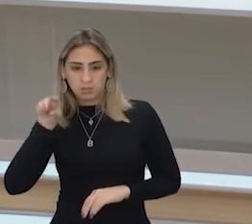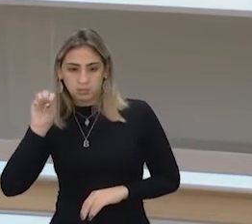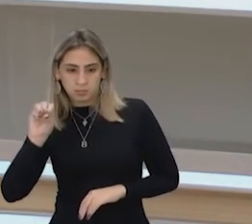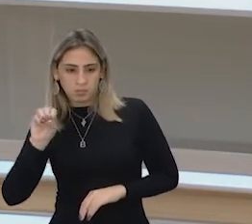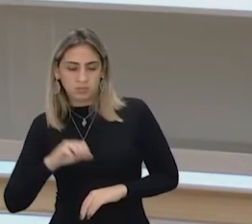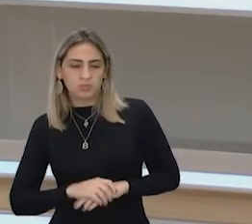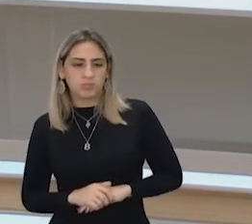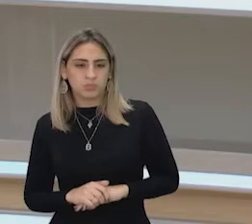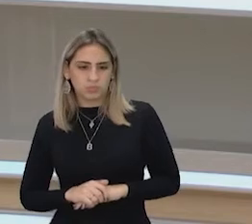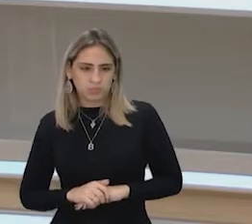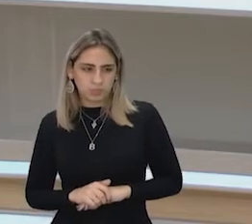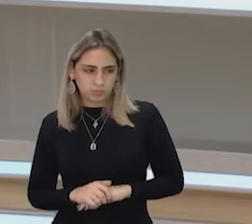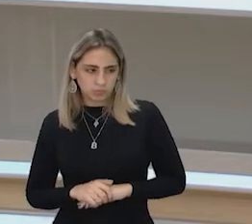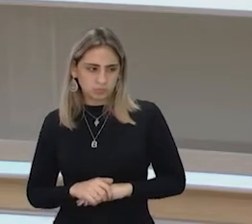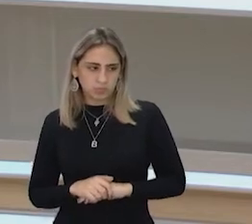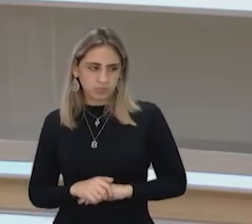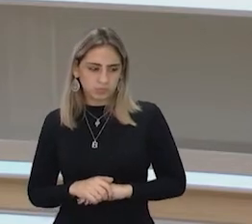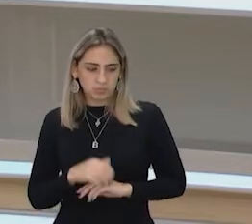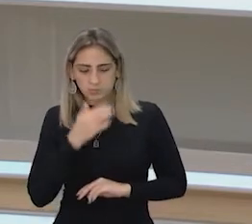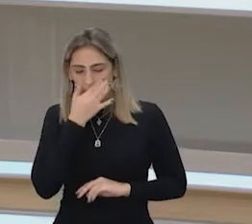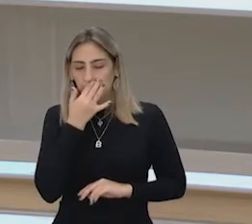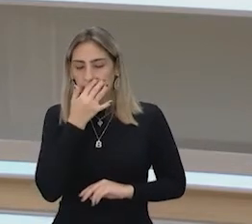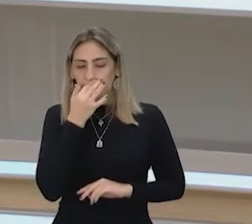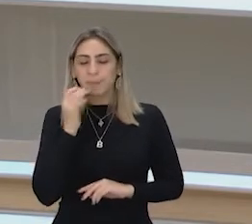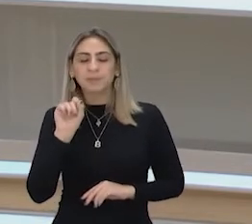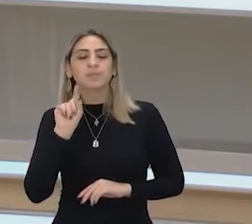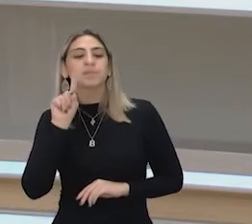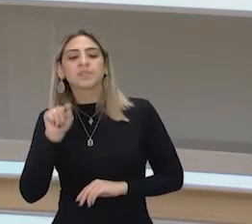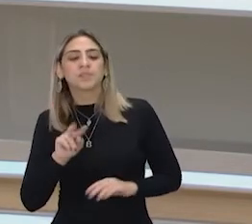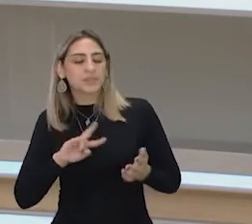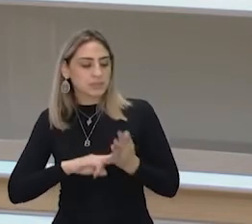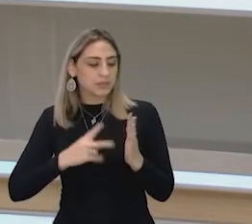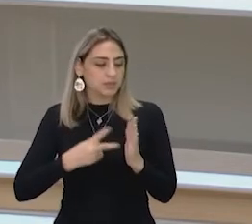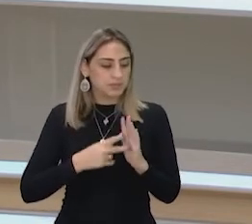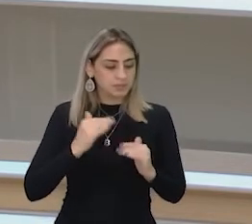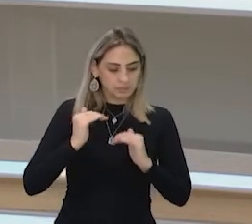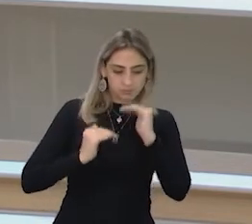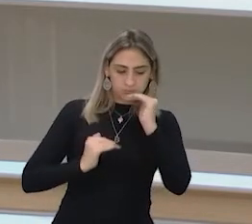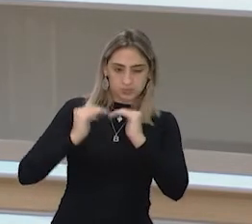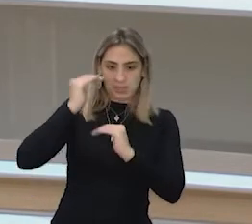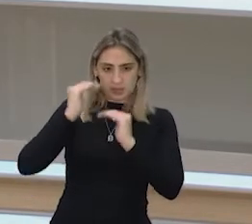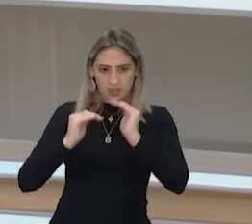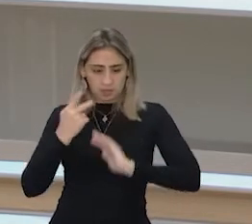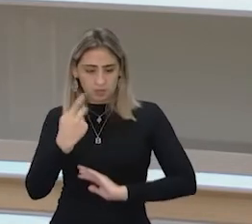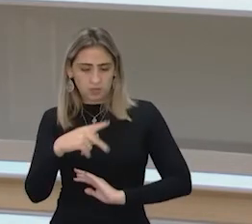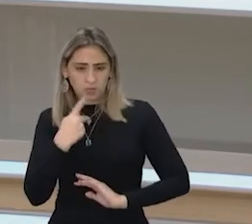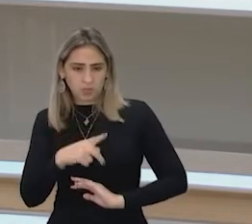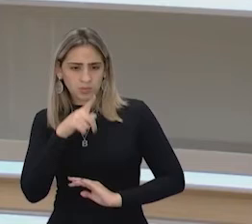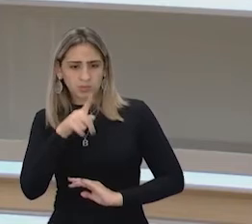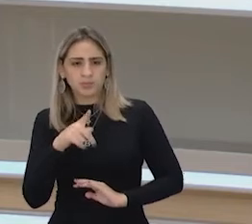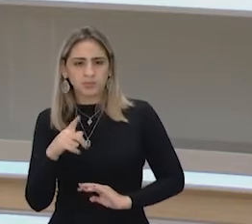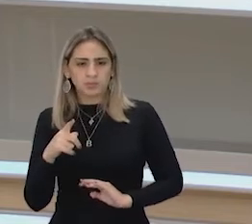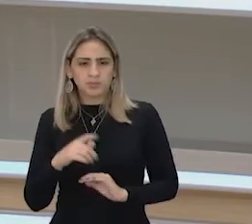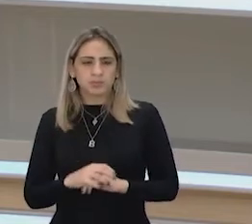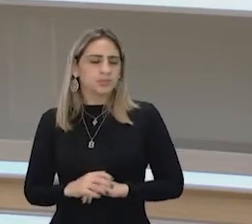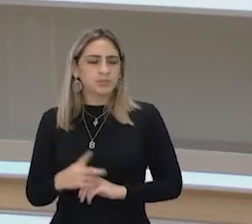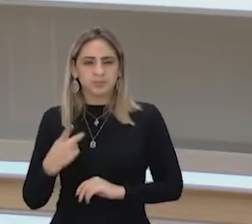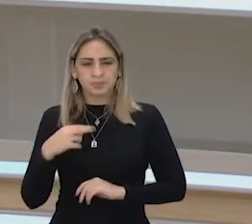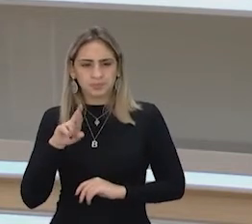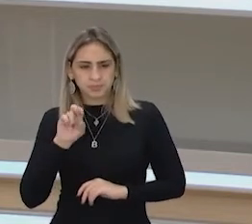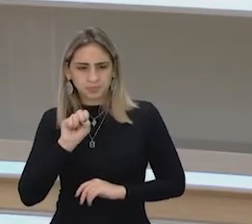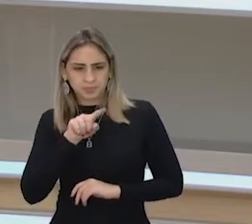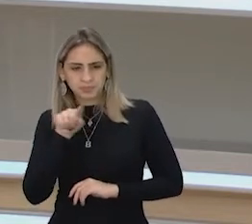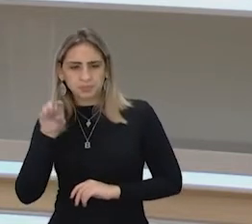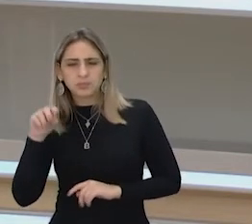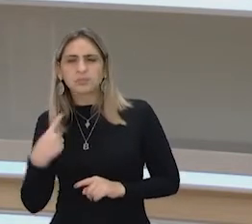atmosfera, tá certo? O que é isso? Significa que no nível do mar, a pressão que as moléculas, né? Por que